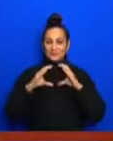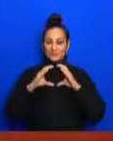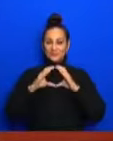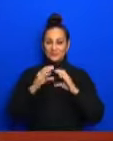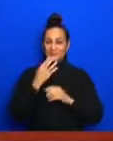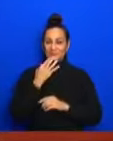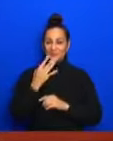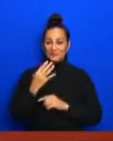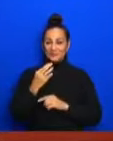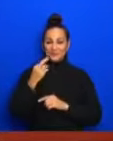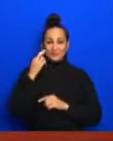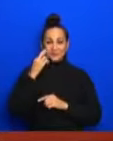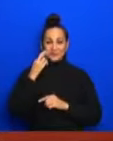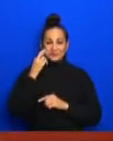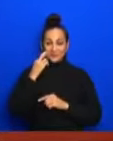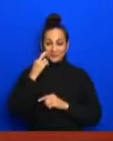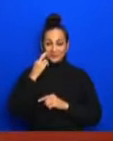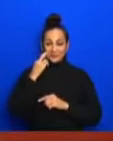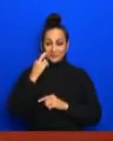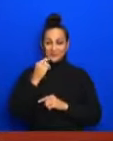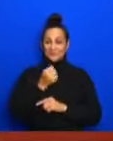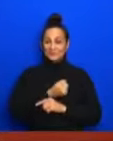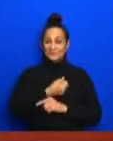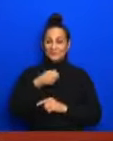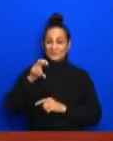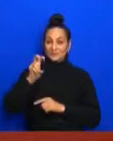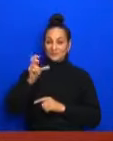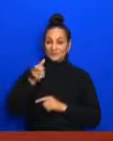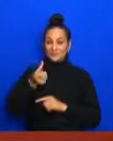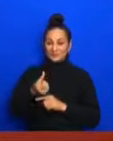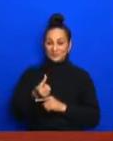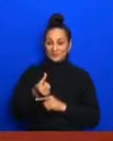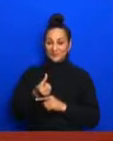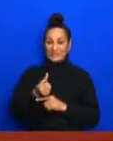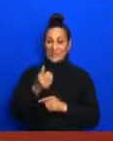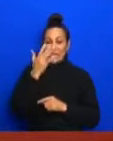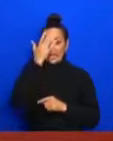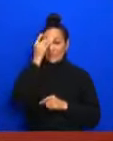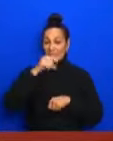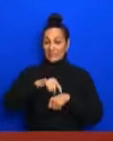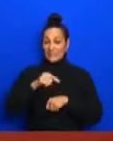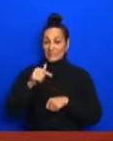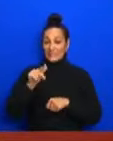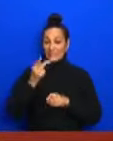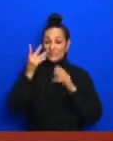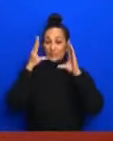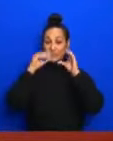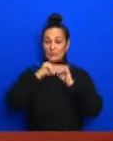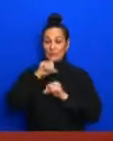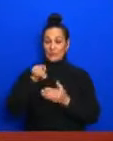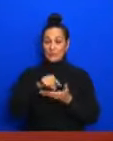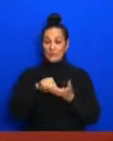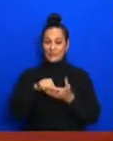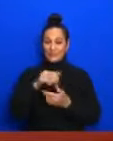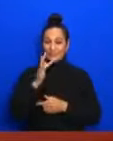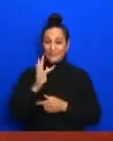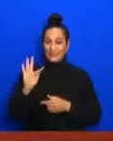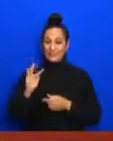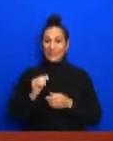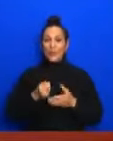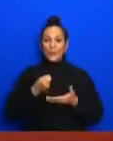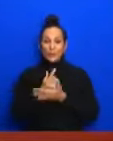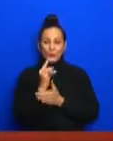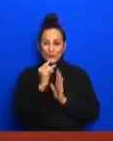Bola rosa 56, rosa 56. Amanhã às 7 da noite tem sorteio da Loteria